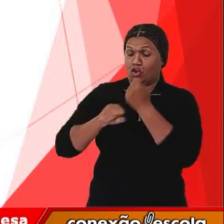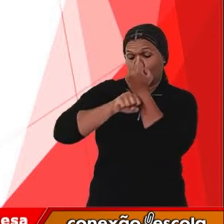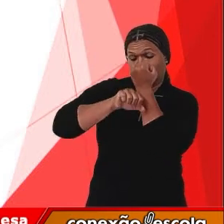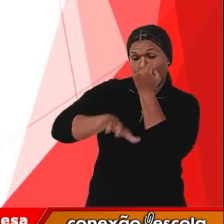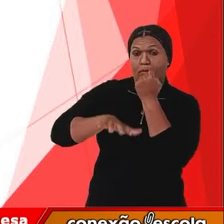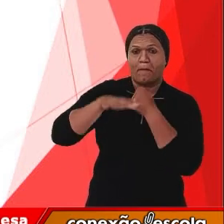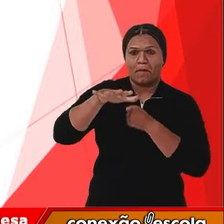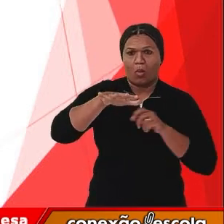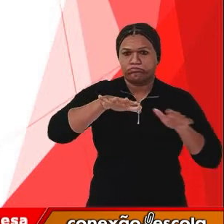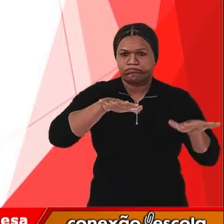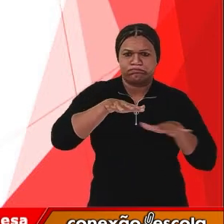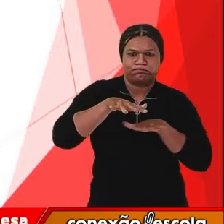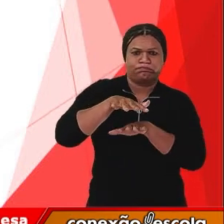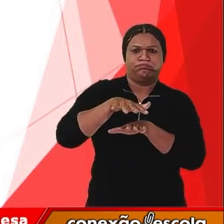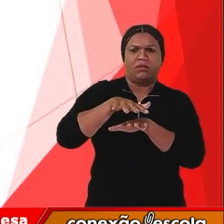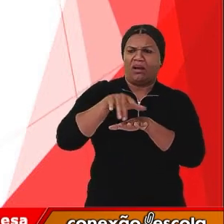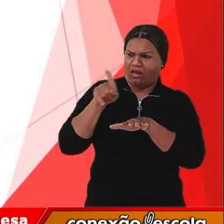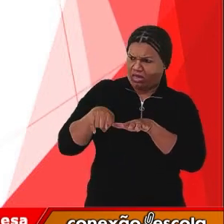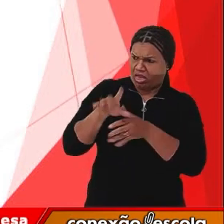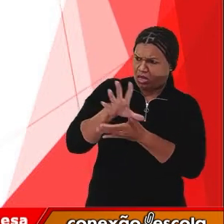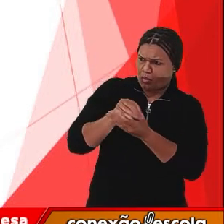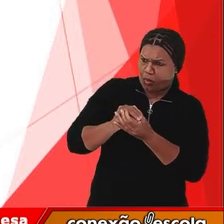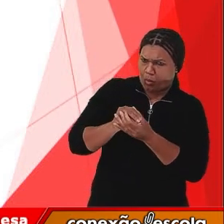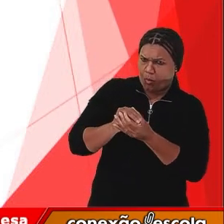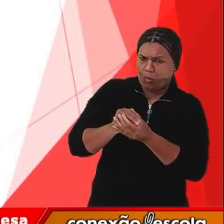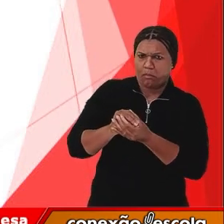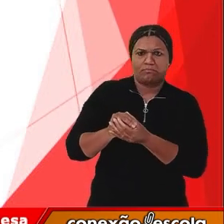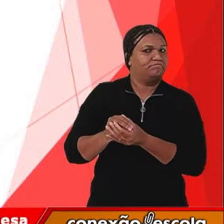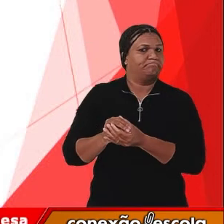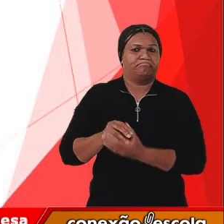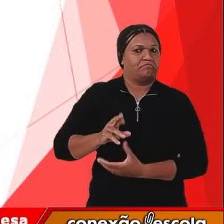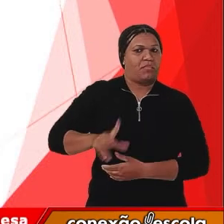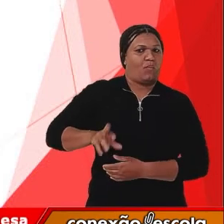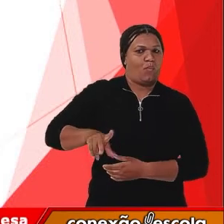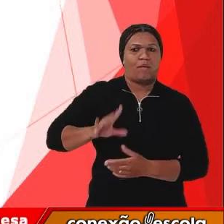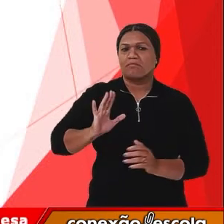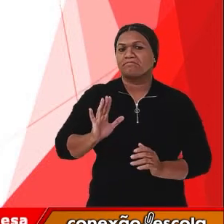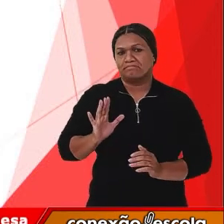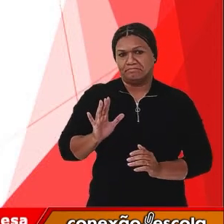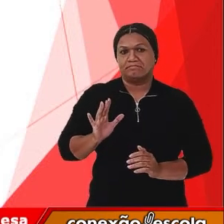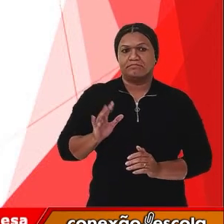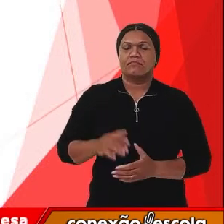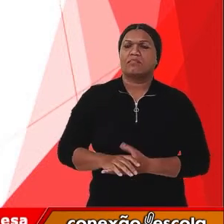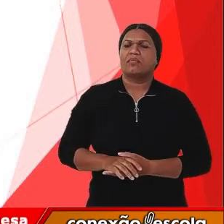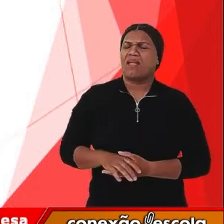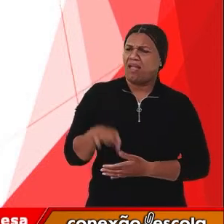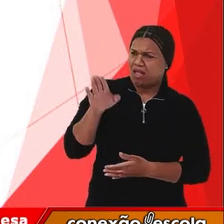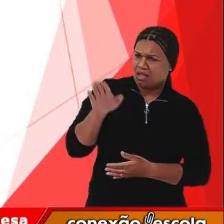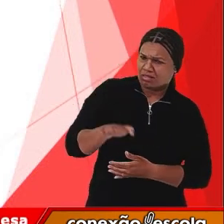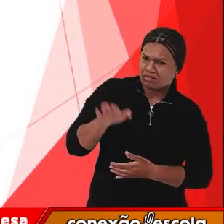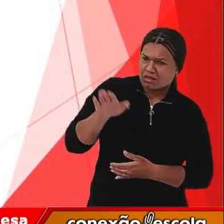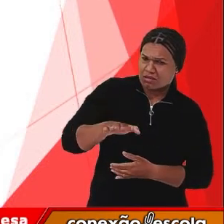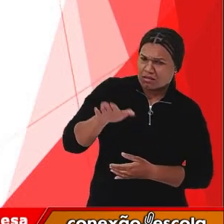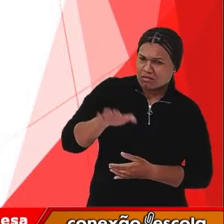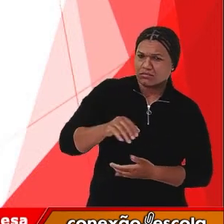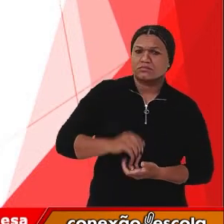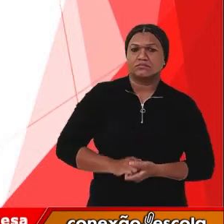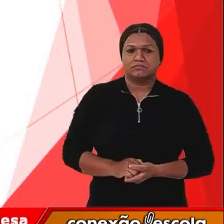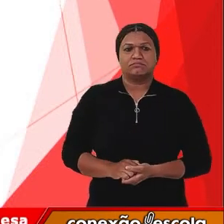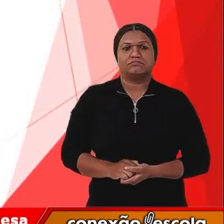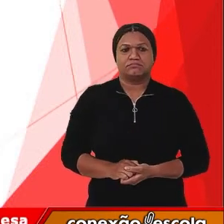baixo da mão dele isso a imitar não não é a tardinha